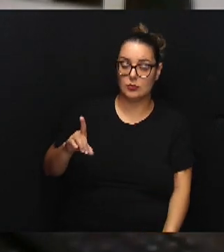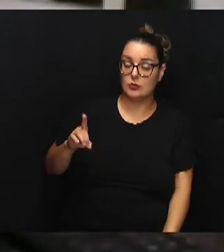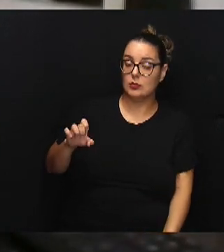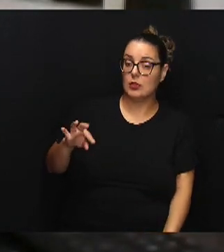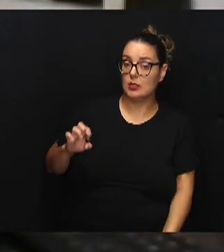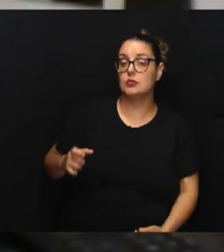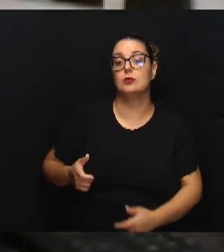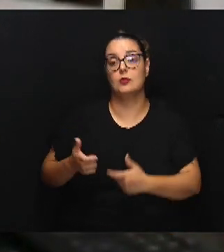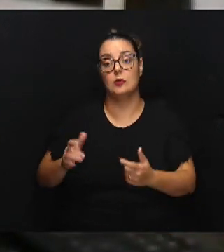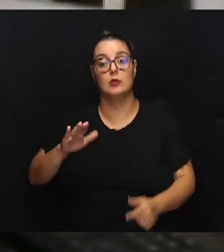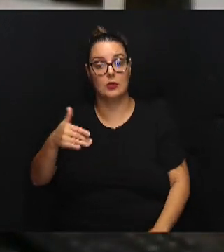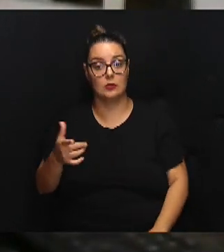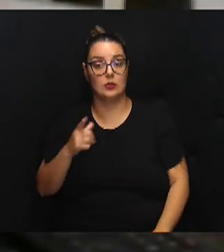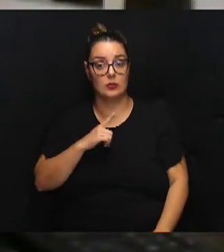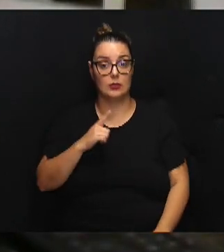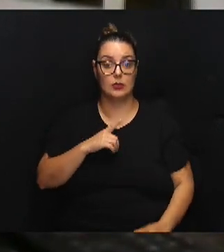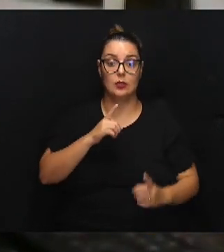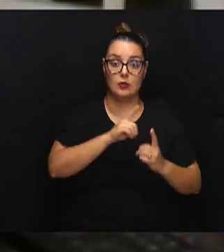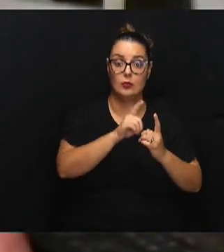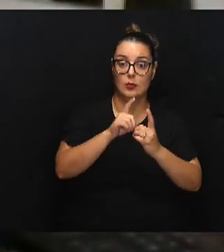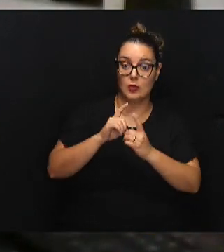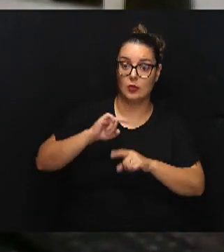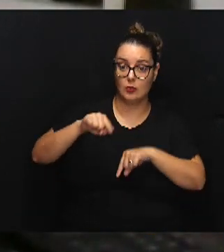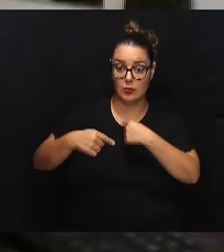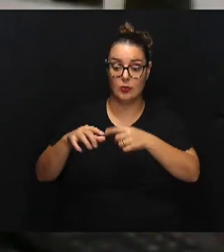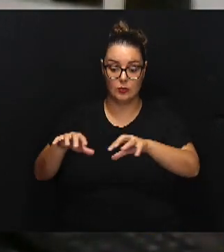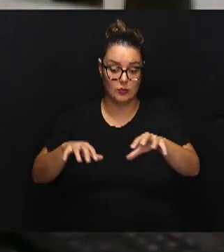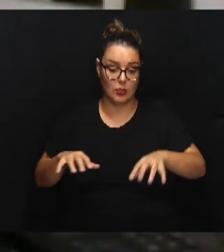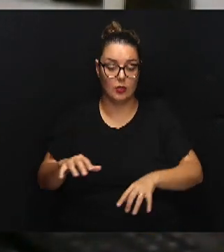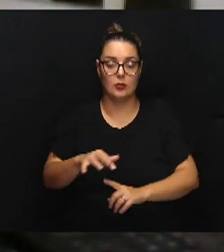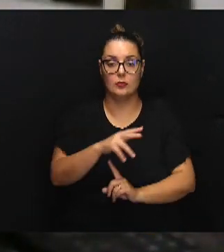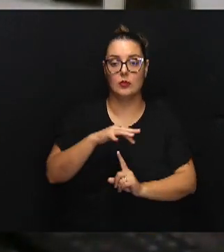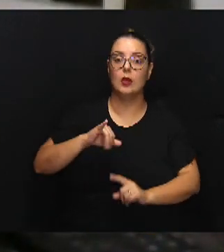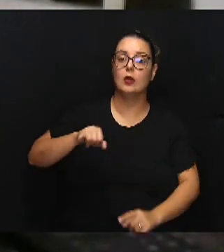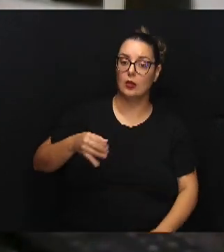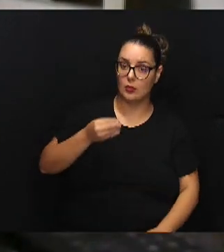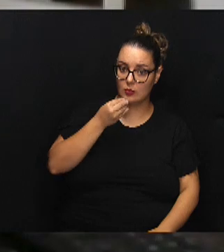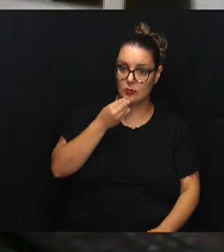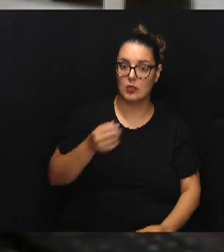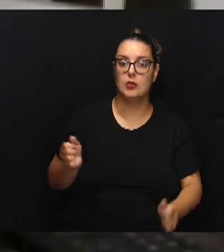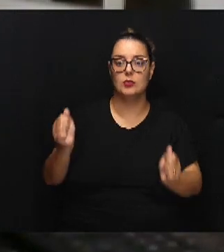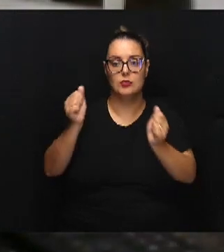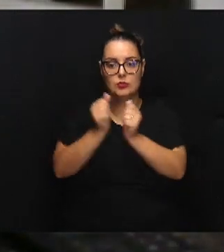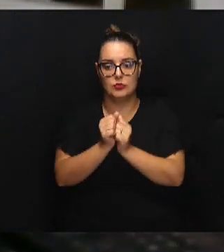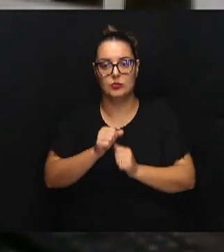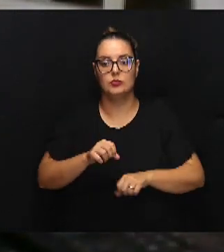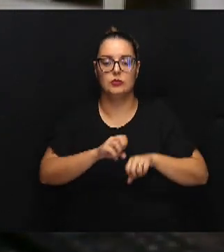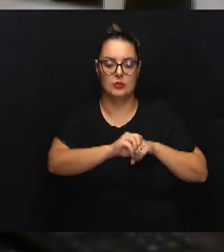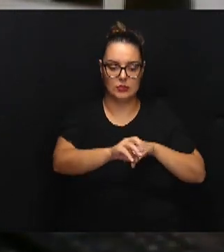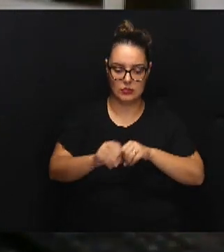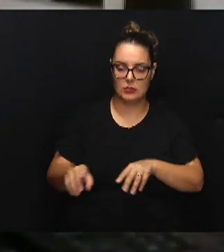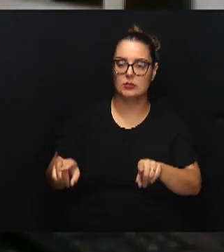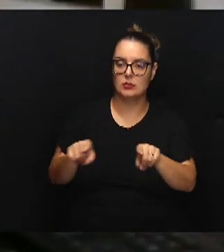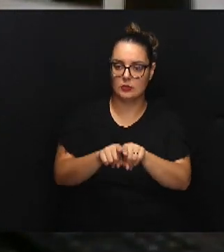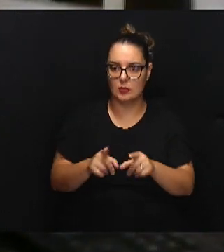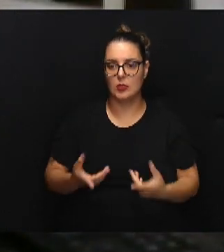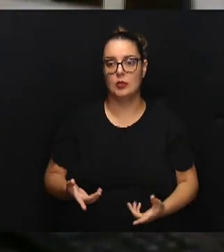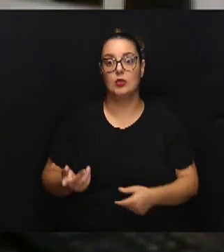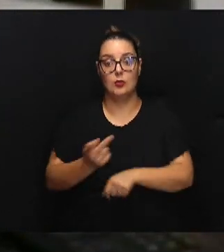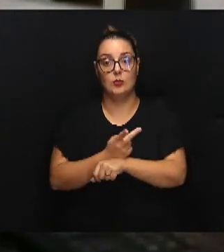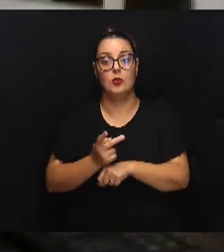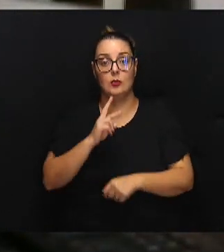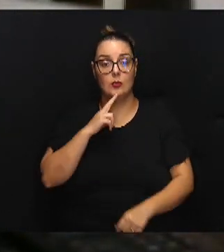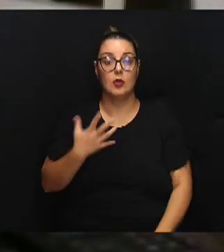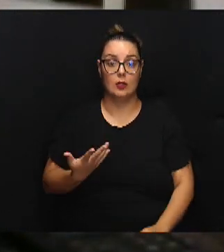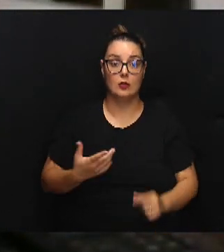gente tem a oportunidade de atender outros órgãos ambientais, a gente aproveita também para, junto com eles, educá-los e juntos buscarmos a solução, porque a gente